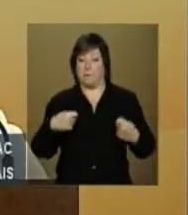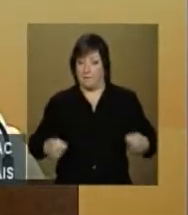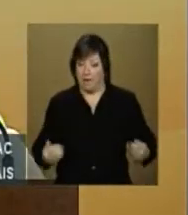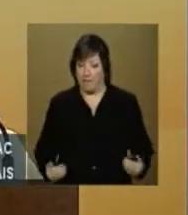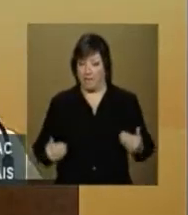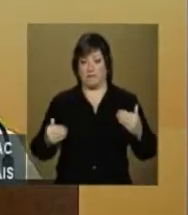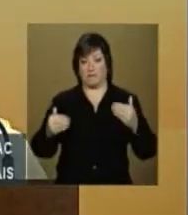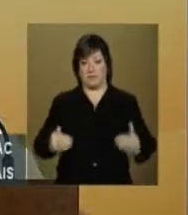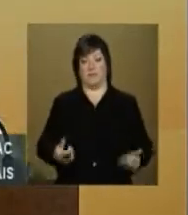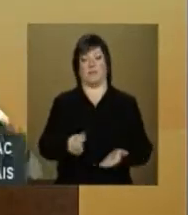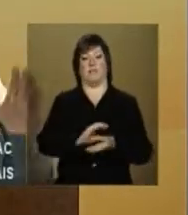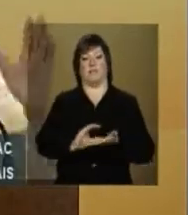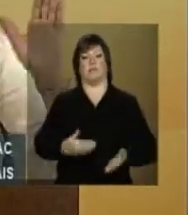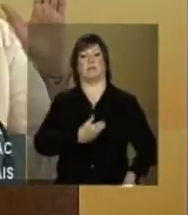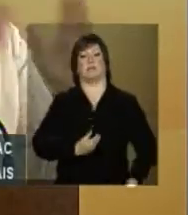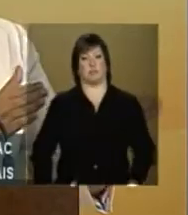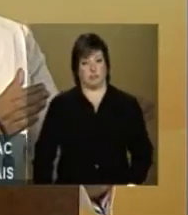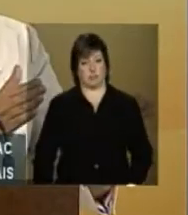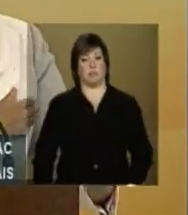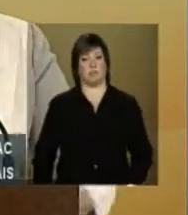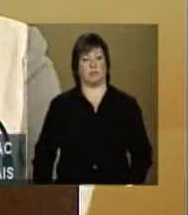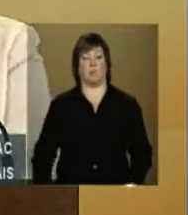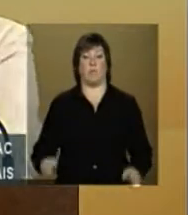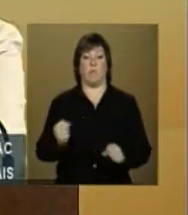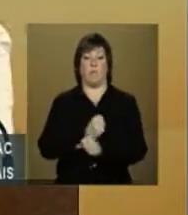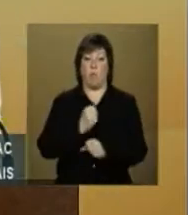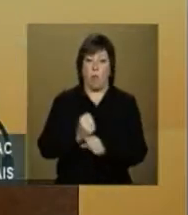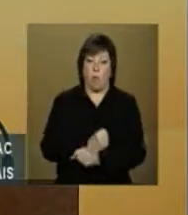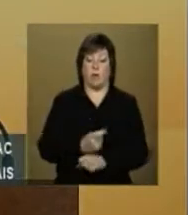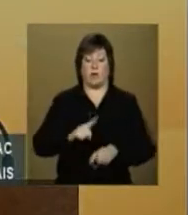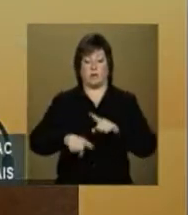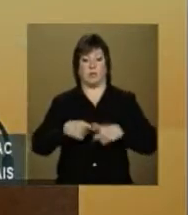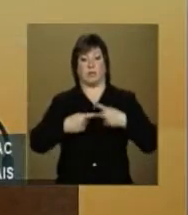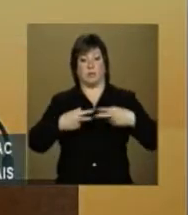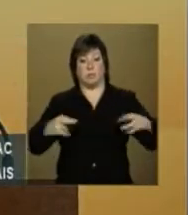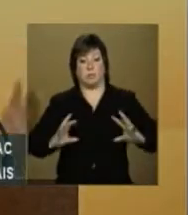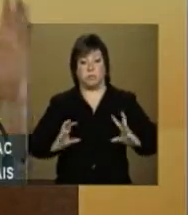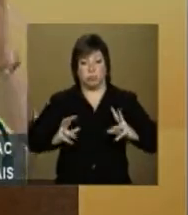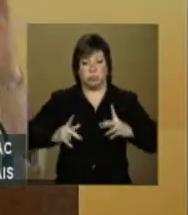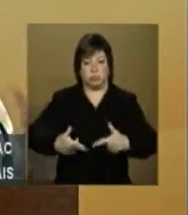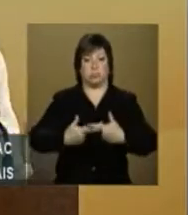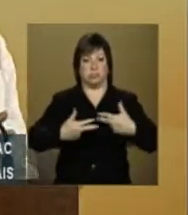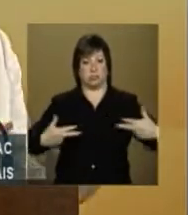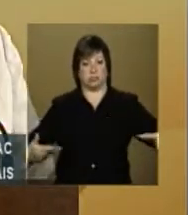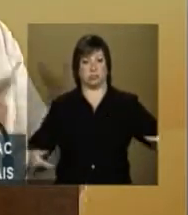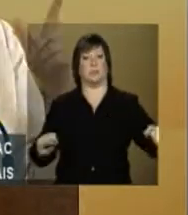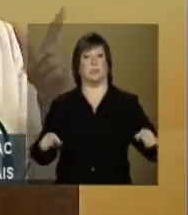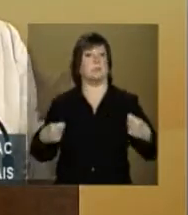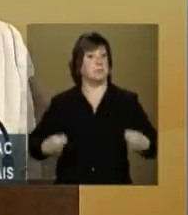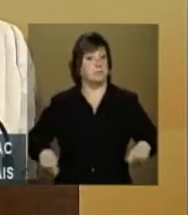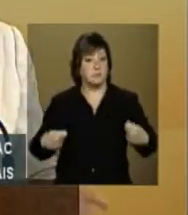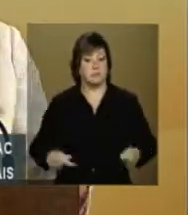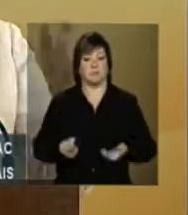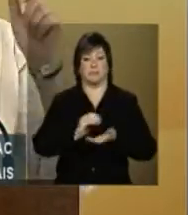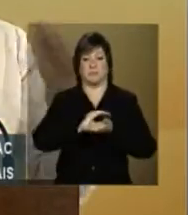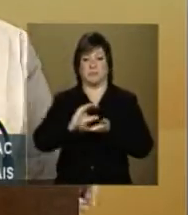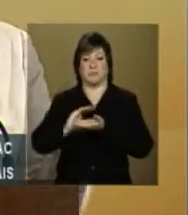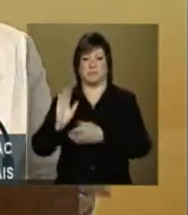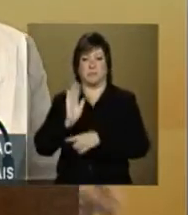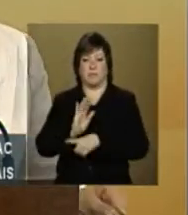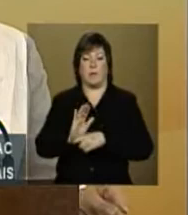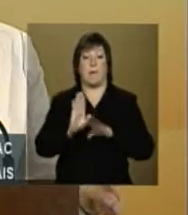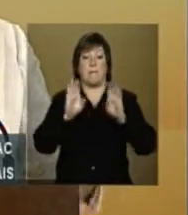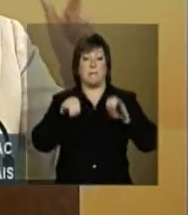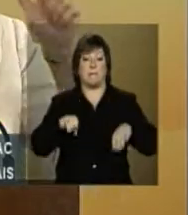o investimento público, que é em obras, em equipamentos e máquinas, é em demanda de investimento, bens